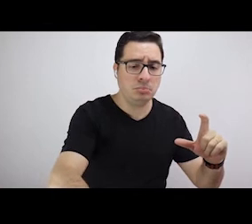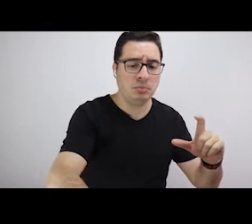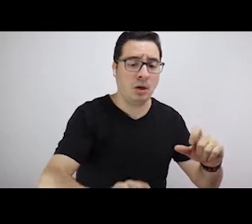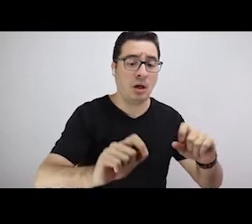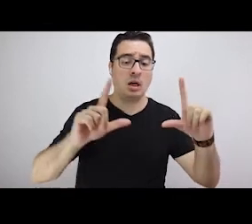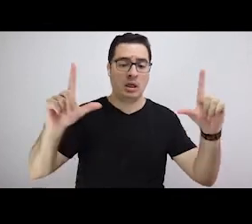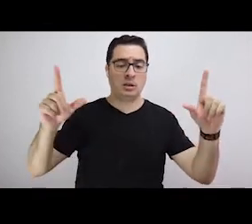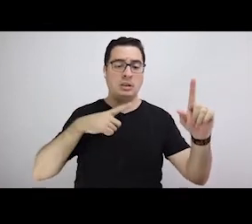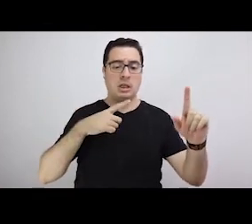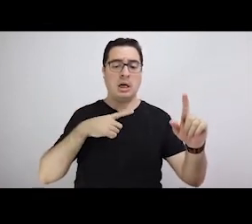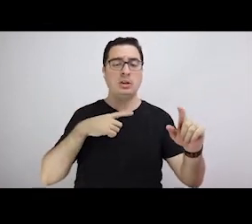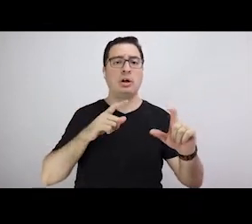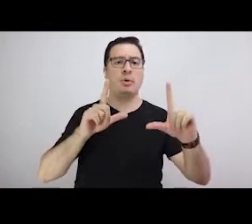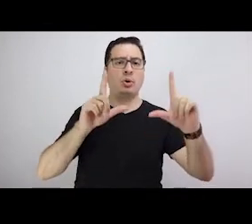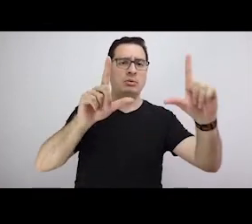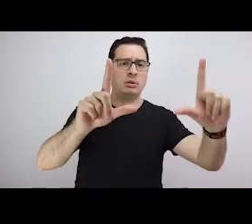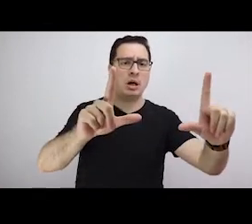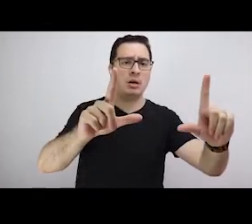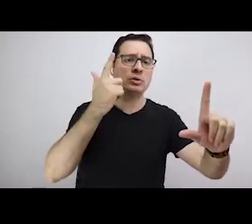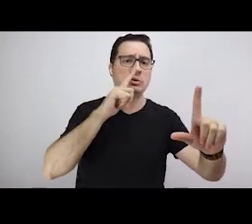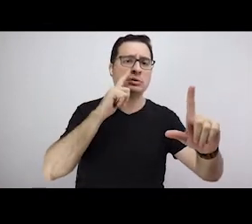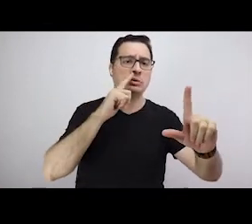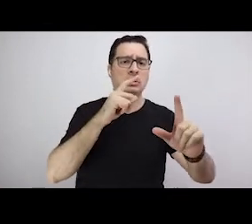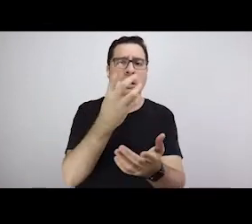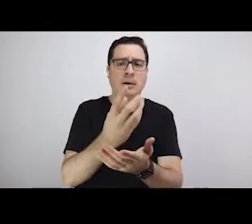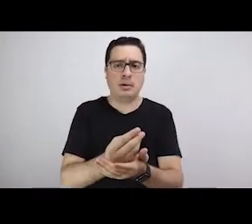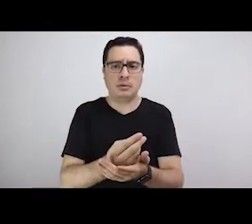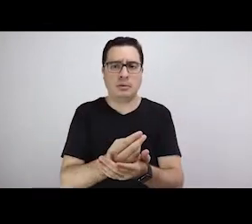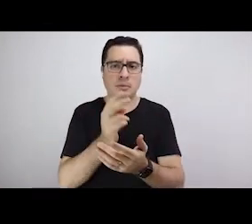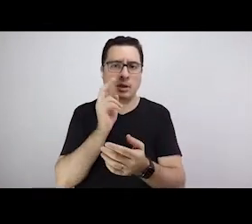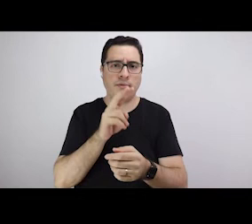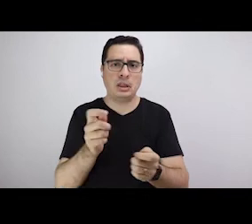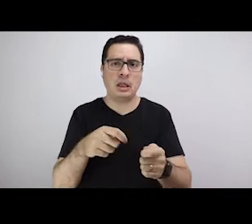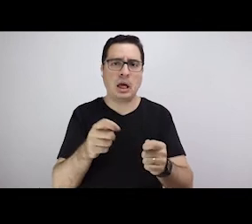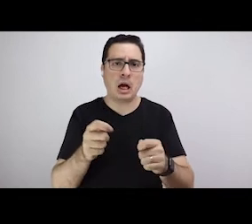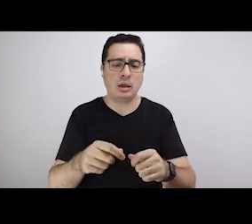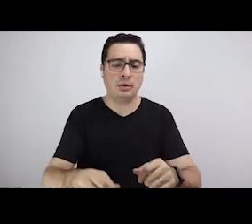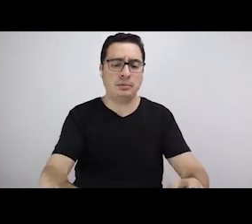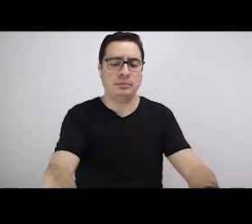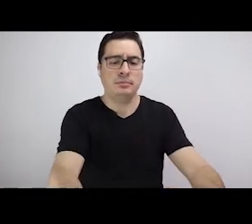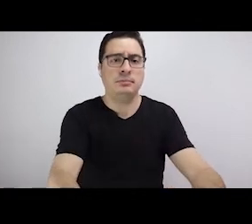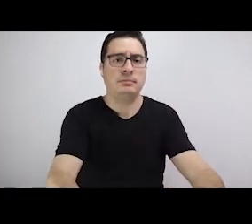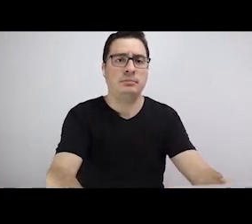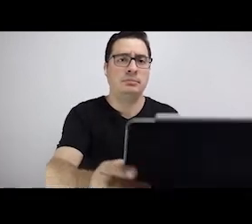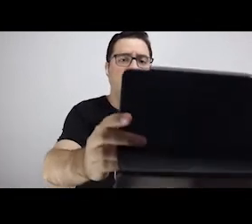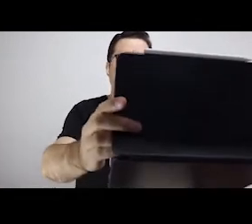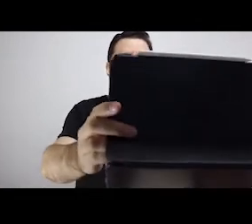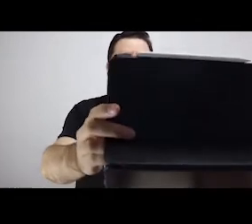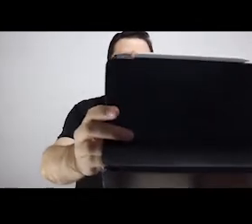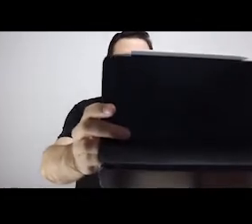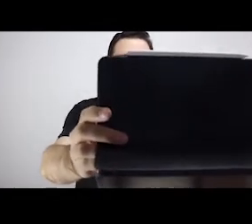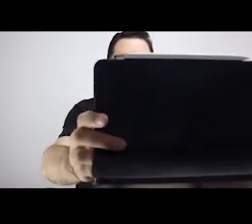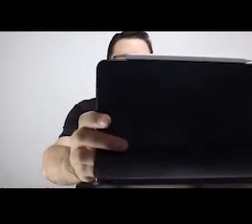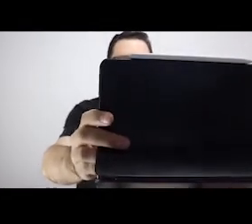parte da tela, então é só apontar para o centro da tela que você vai conseguir fazer. Bacana que já baixa ali toda a nossa apresentação em